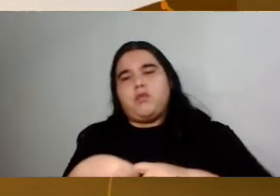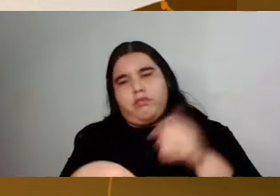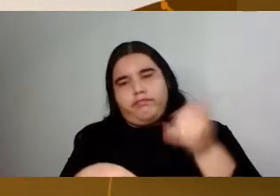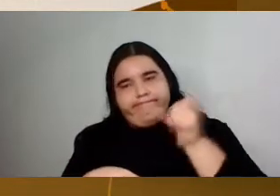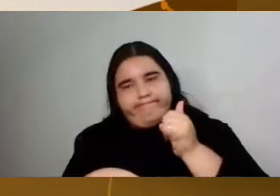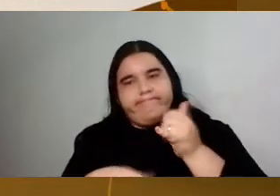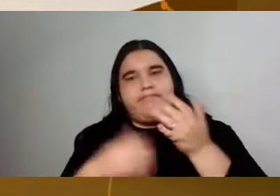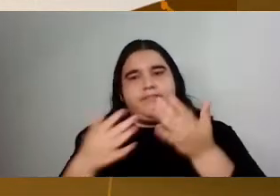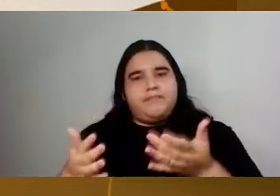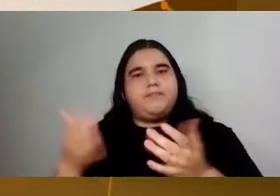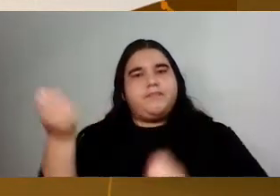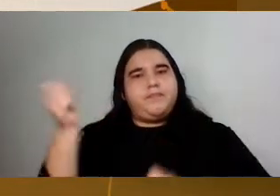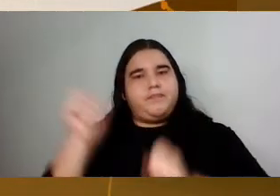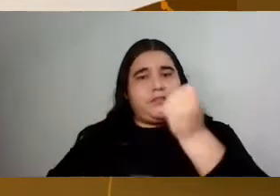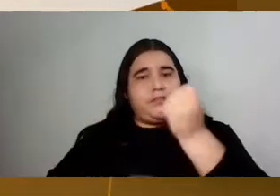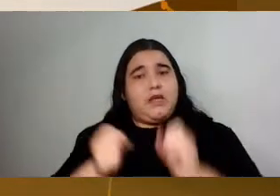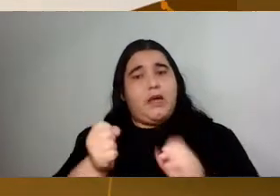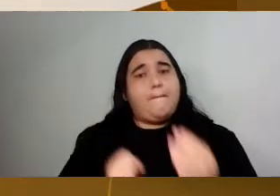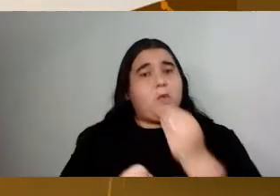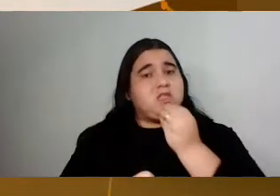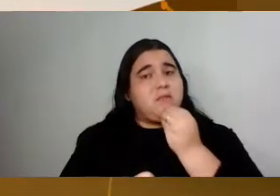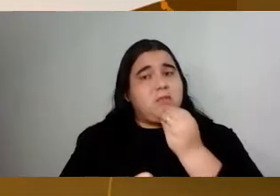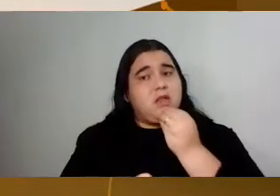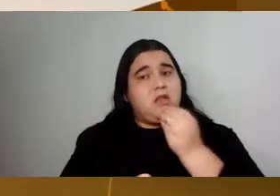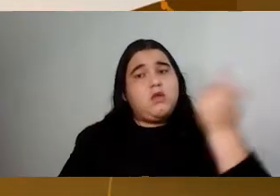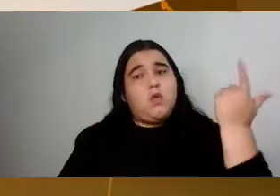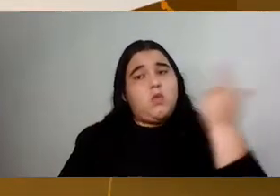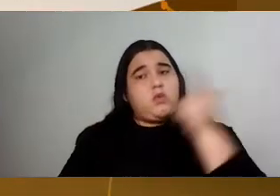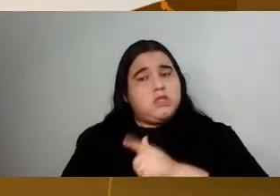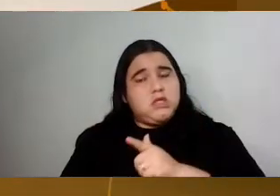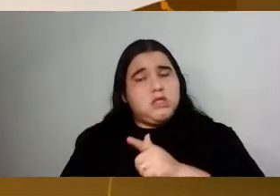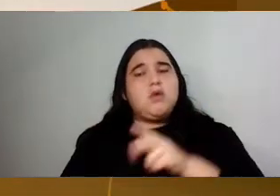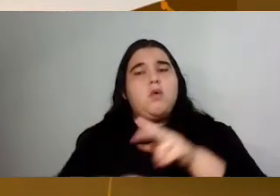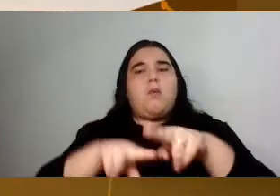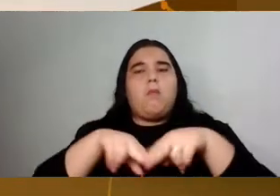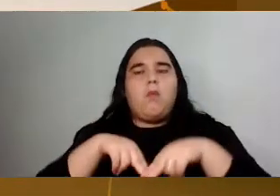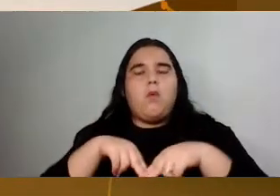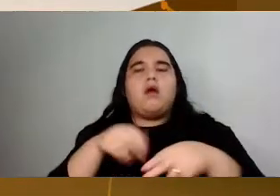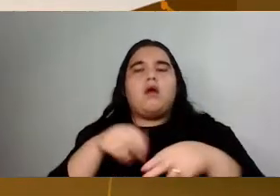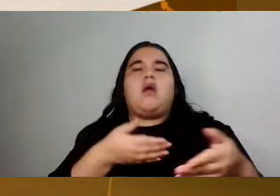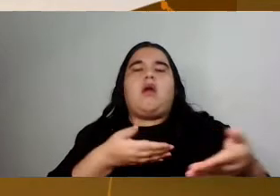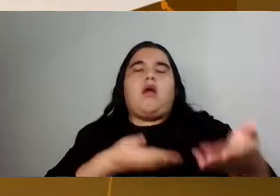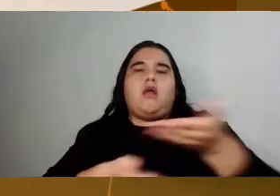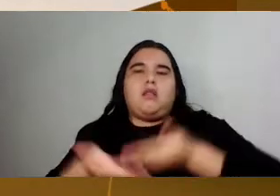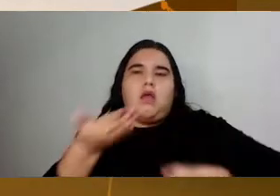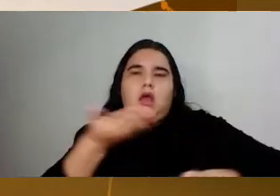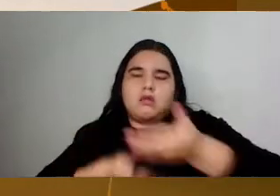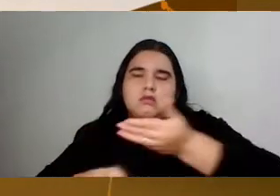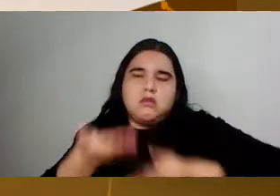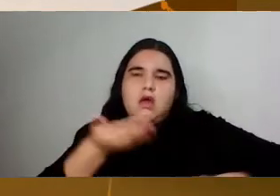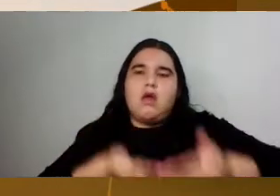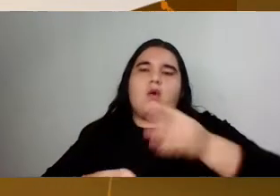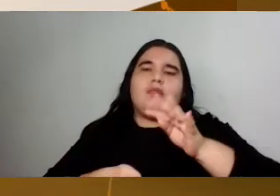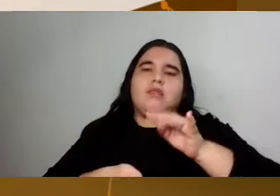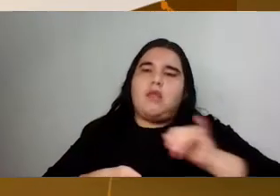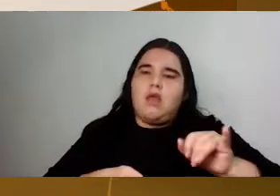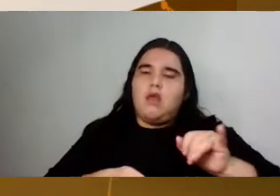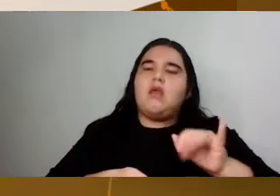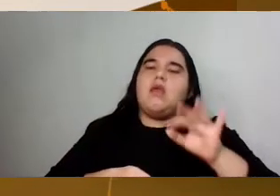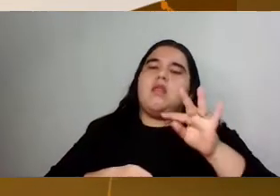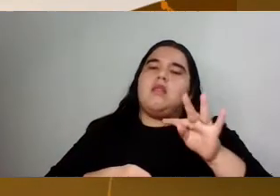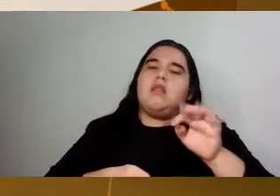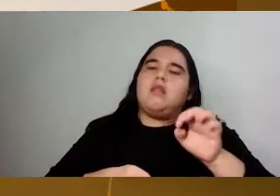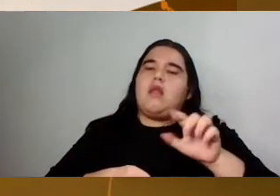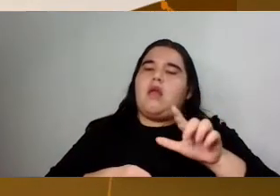essa possibilidade só foi viabilizada com essa interação com as áreas de TI, de telecom, onde foi especificado, né,